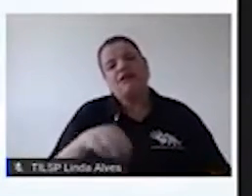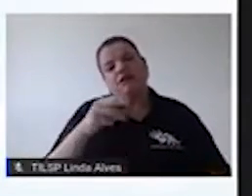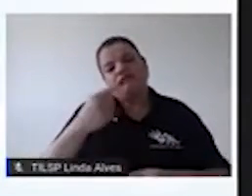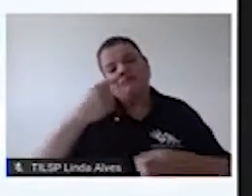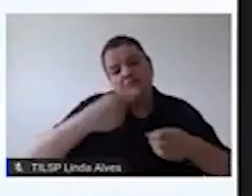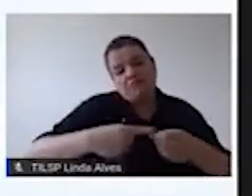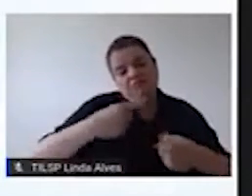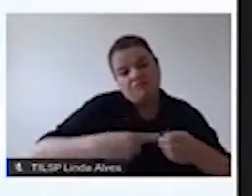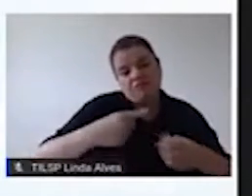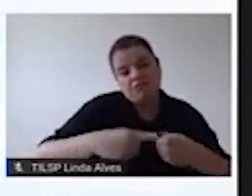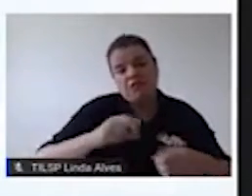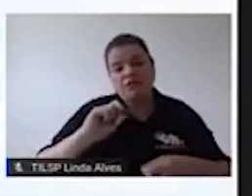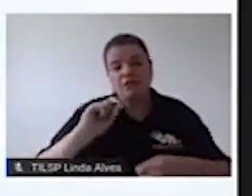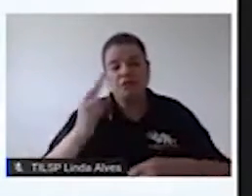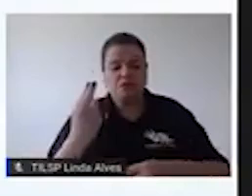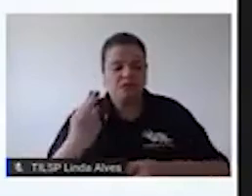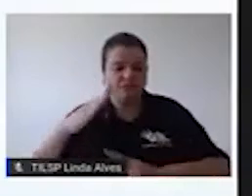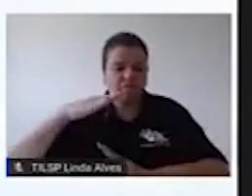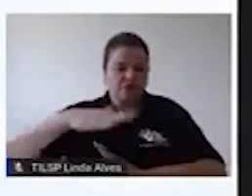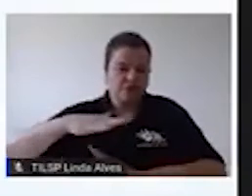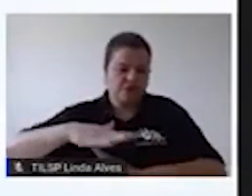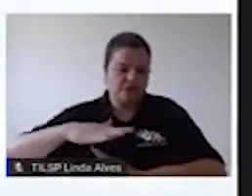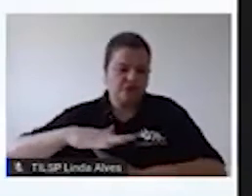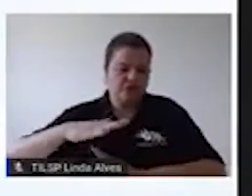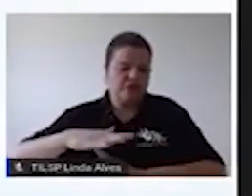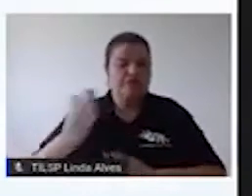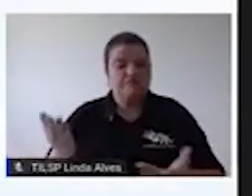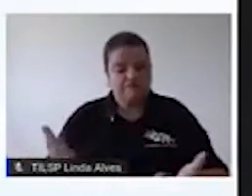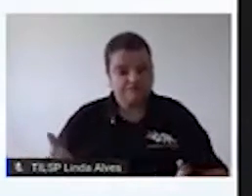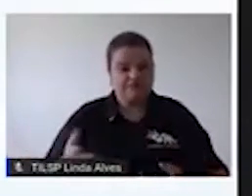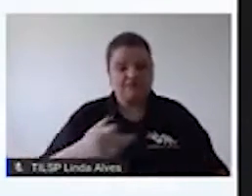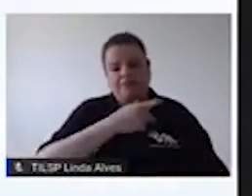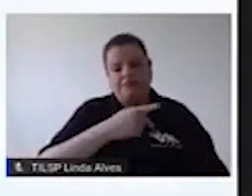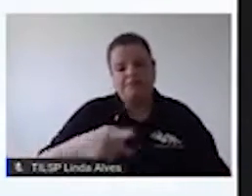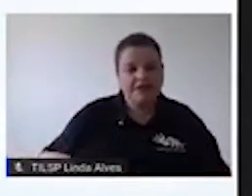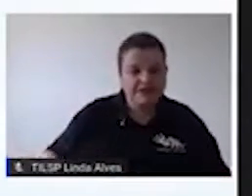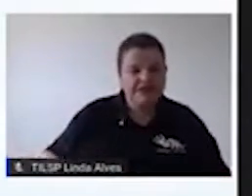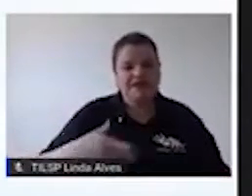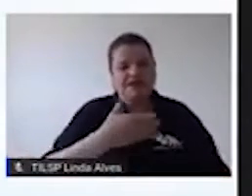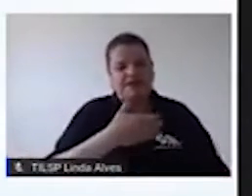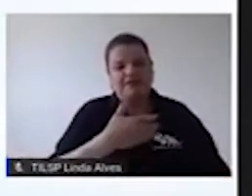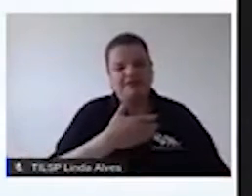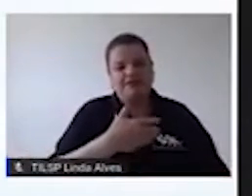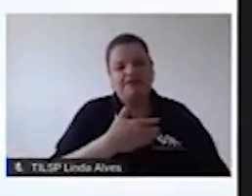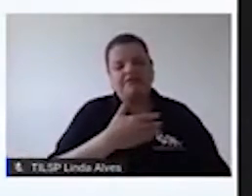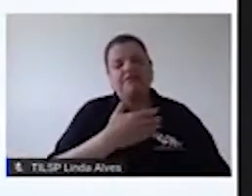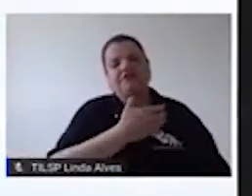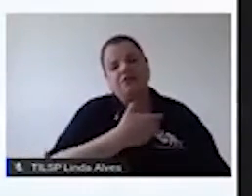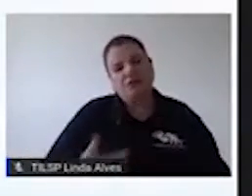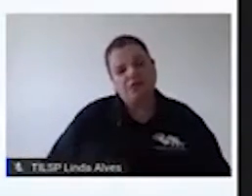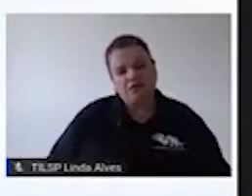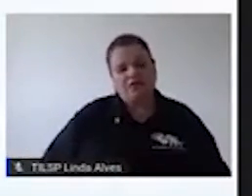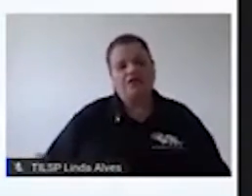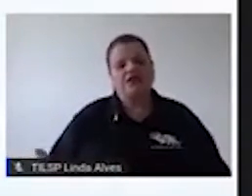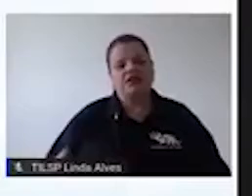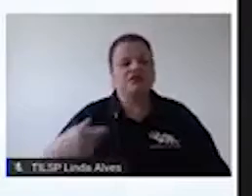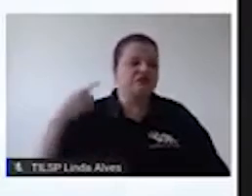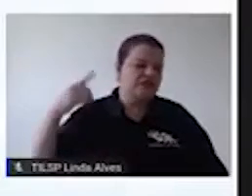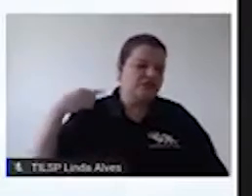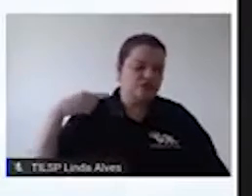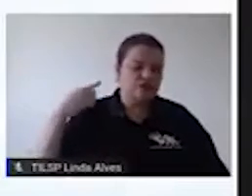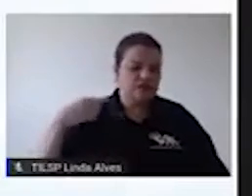municipais, seja aquela que estabelece, né, presidência, governador e deputados